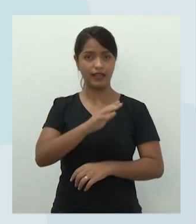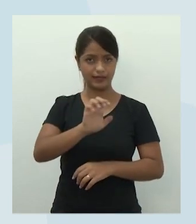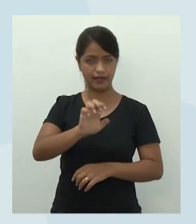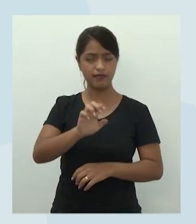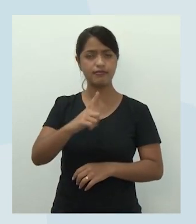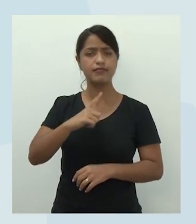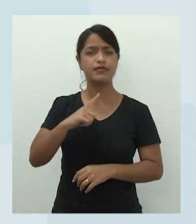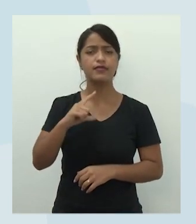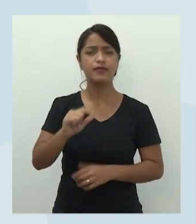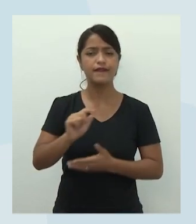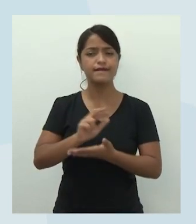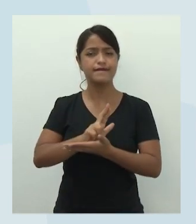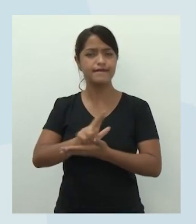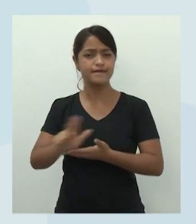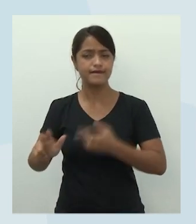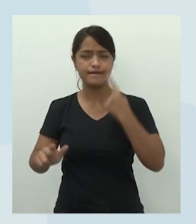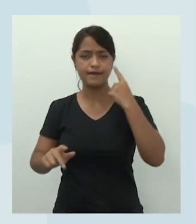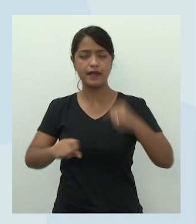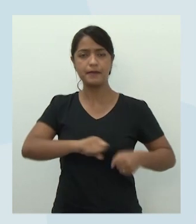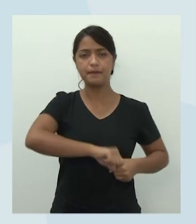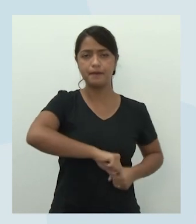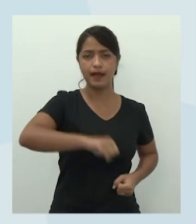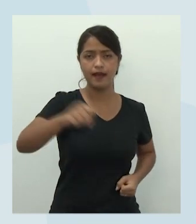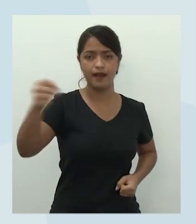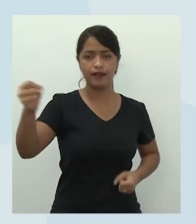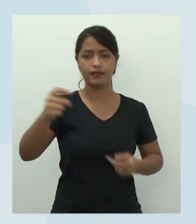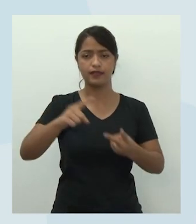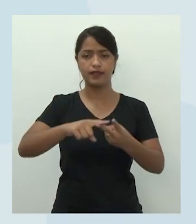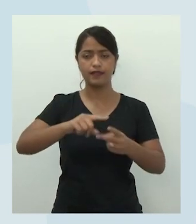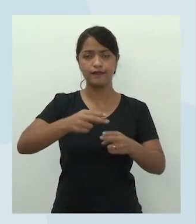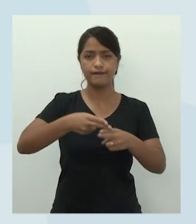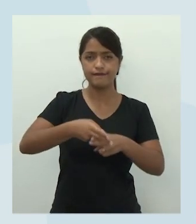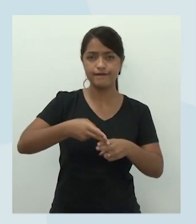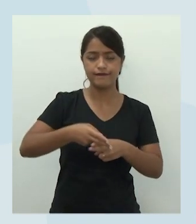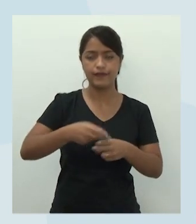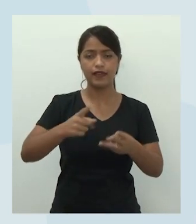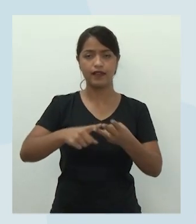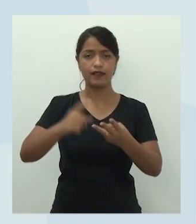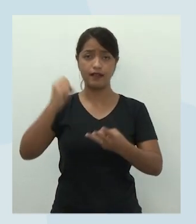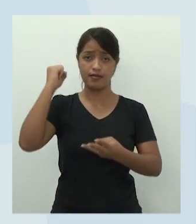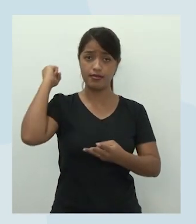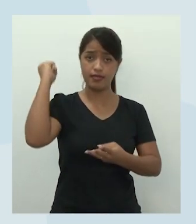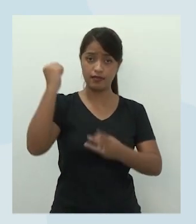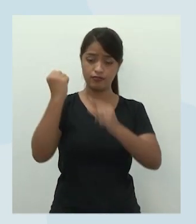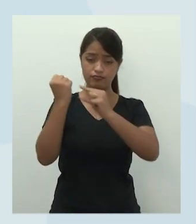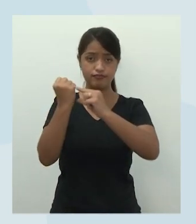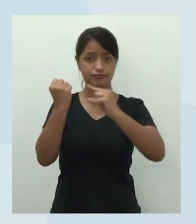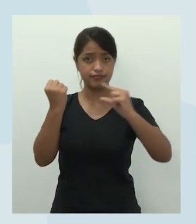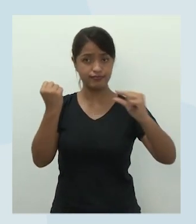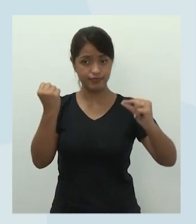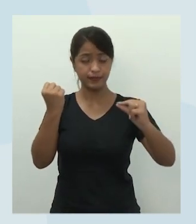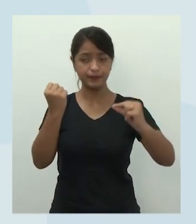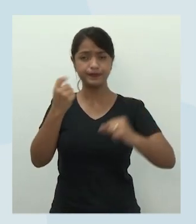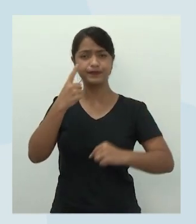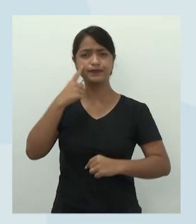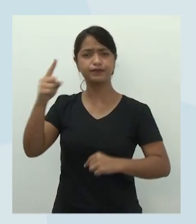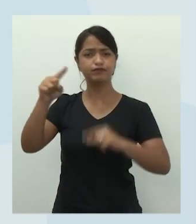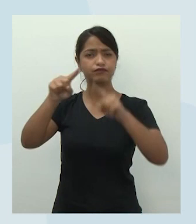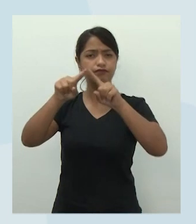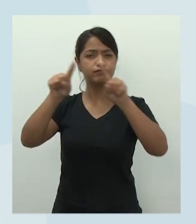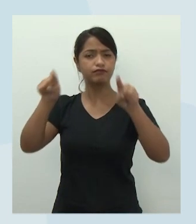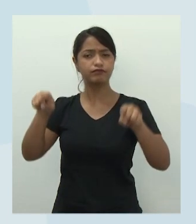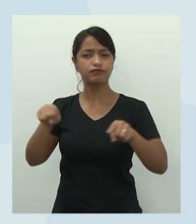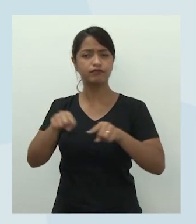existem vários. Nós temos espadas, adagas, pontas de lança. E essas formas mais arredondadas que vocês estão vendo